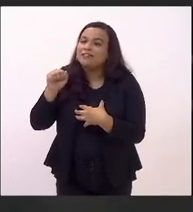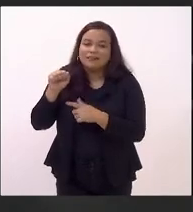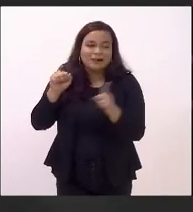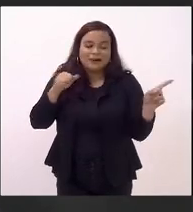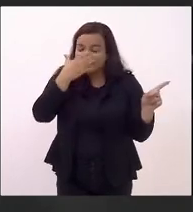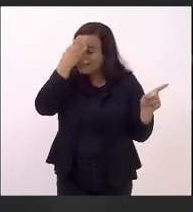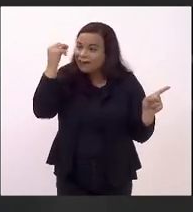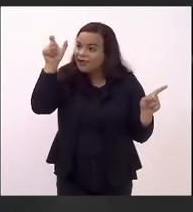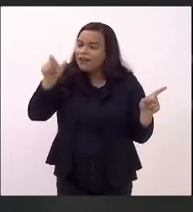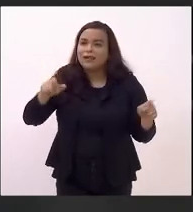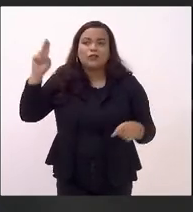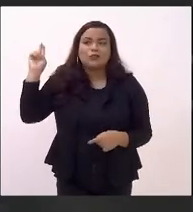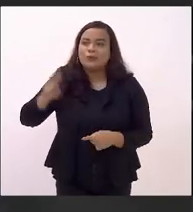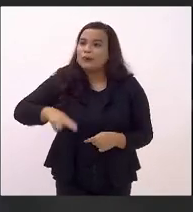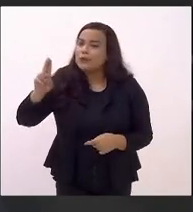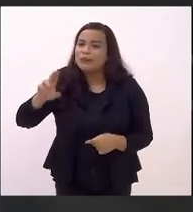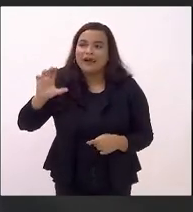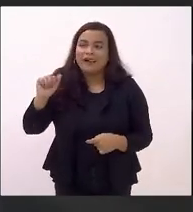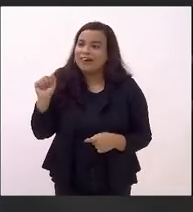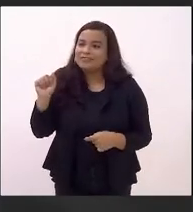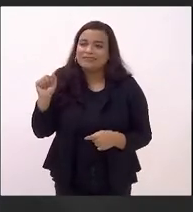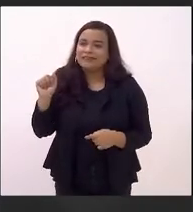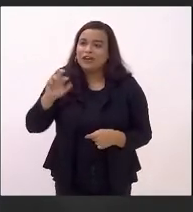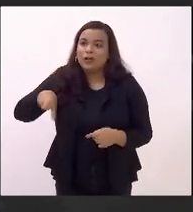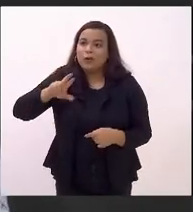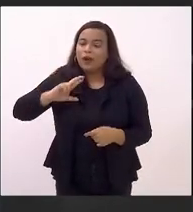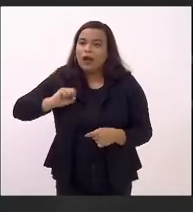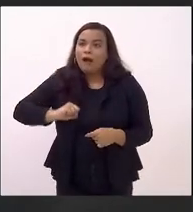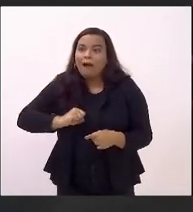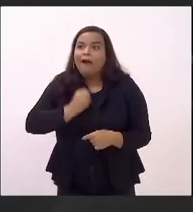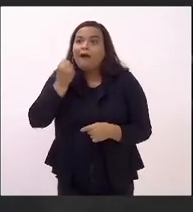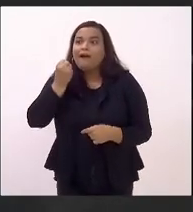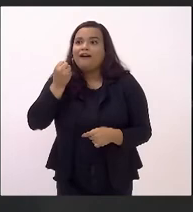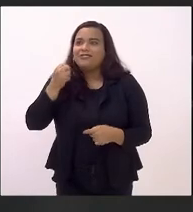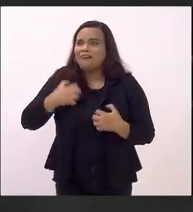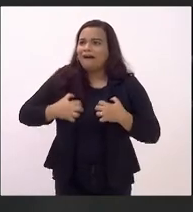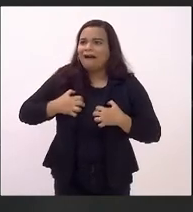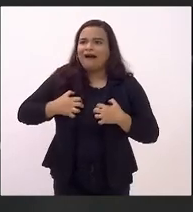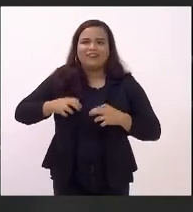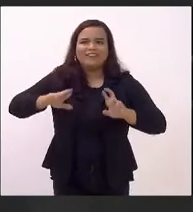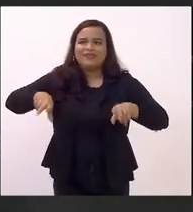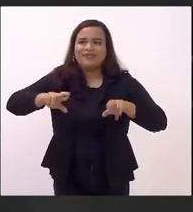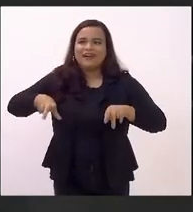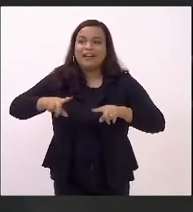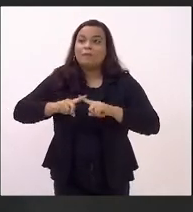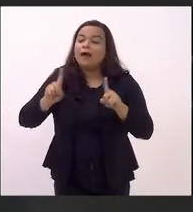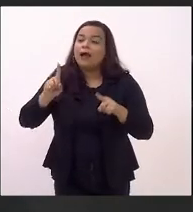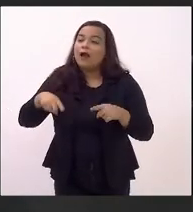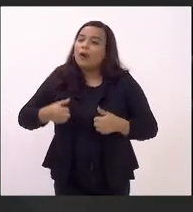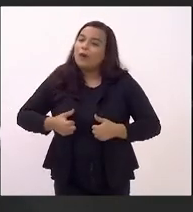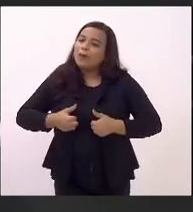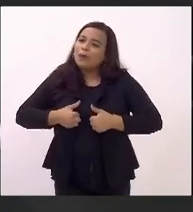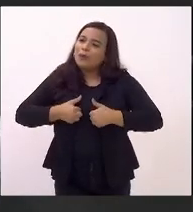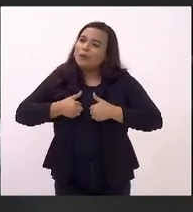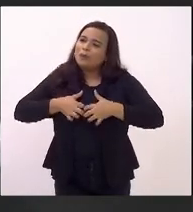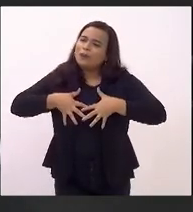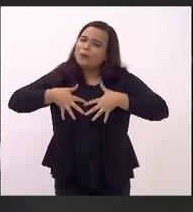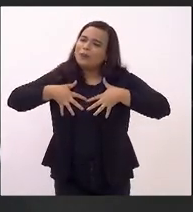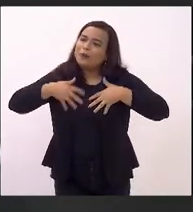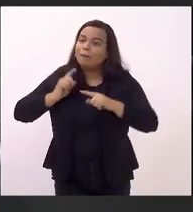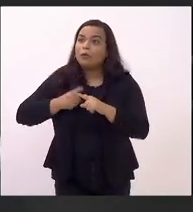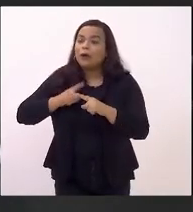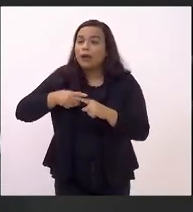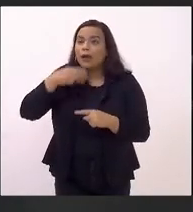Nunca. Não com ódio, nem com raiva, mas um lugar de orgulho, porque ser prostituta para a sociedade é uma coisa